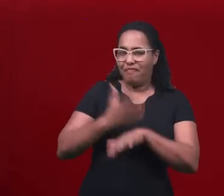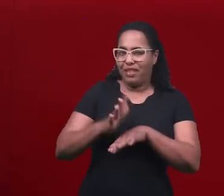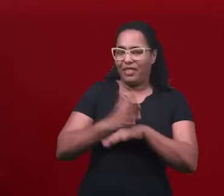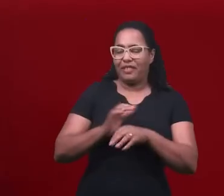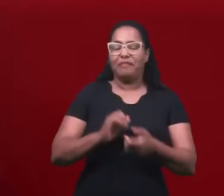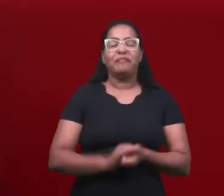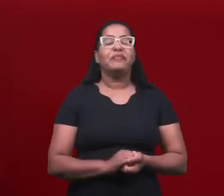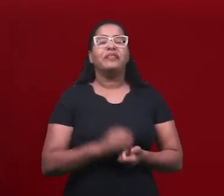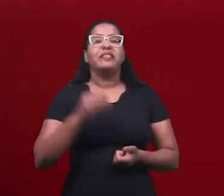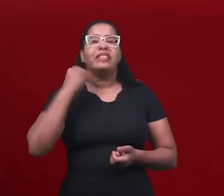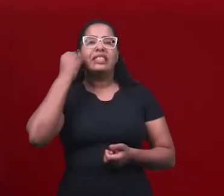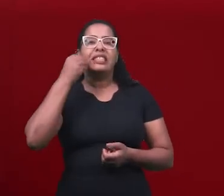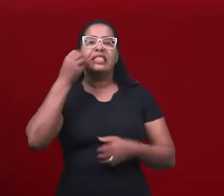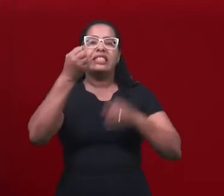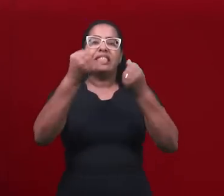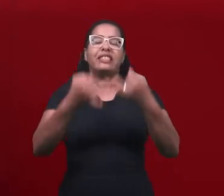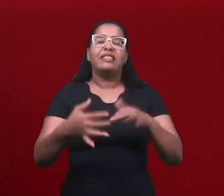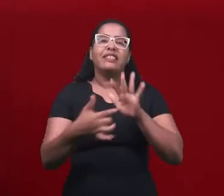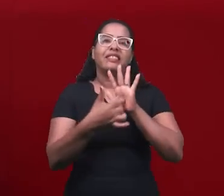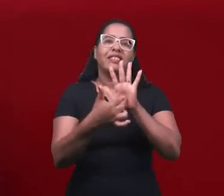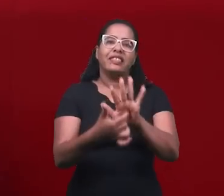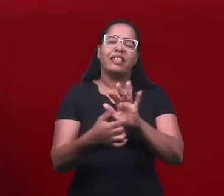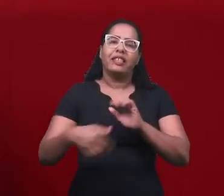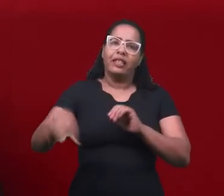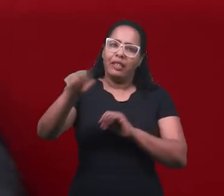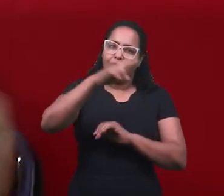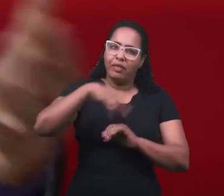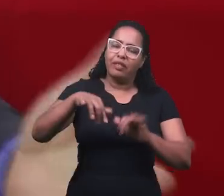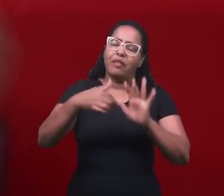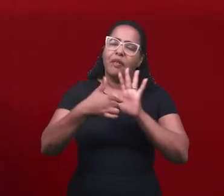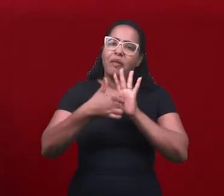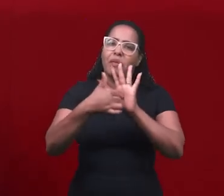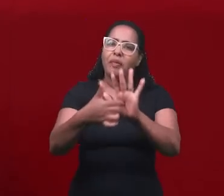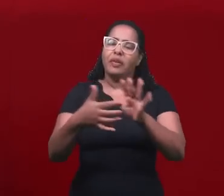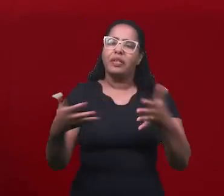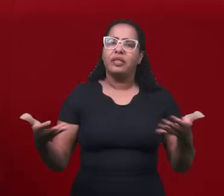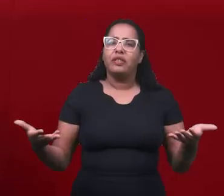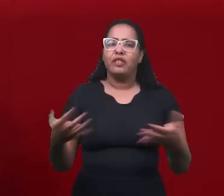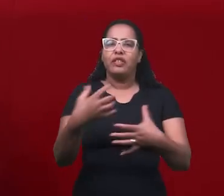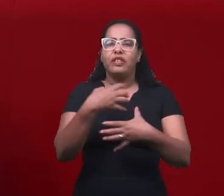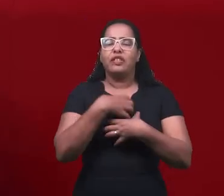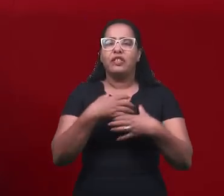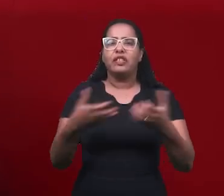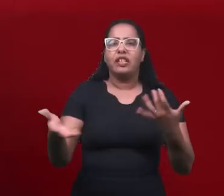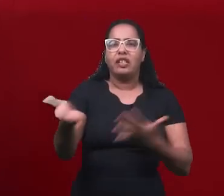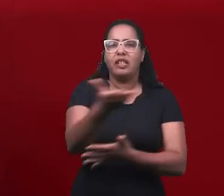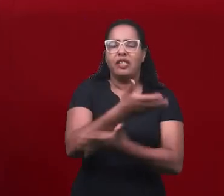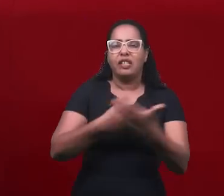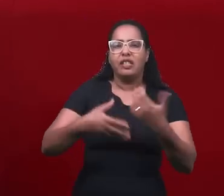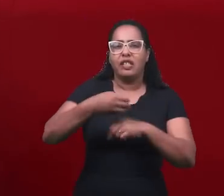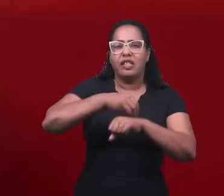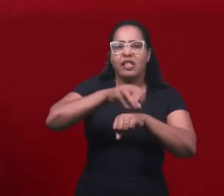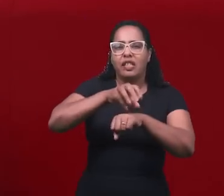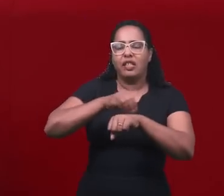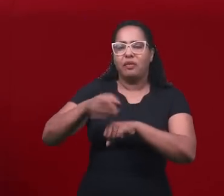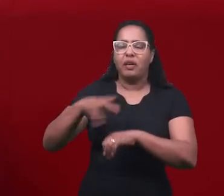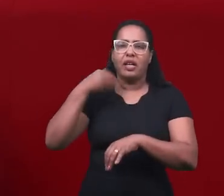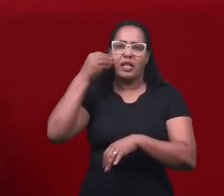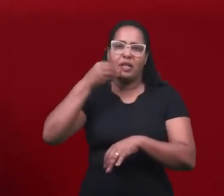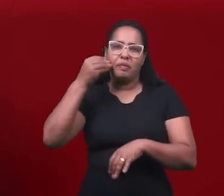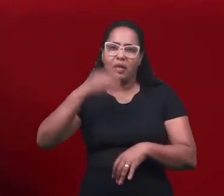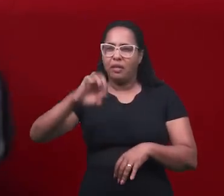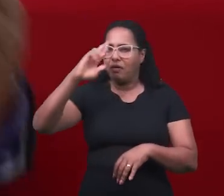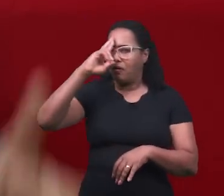experiências que podem ser relatadas, que eu digo podem ser, que vocês podem trazer para nós aqui, no sentido de compartilhar com os